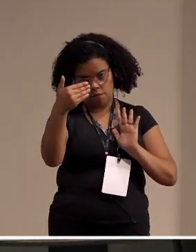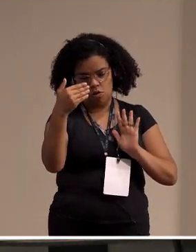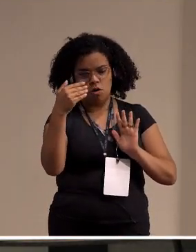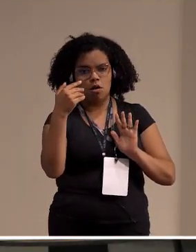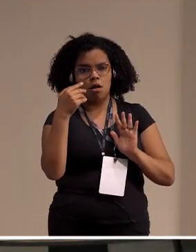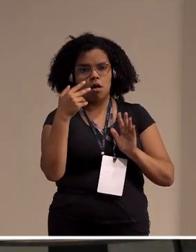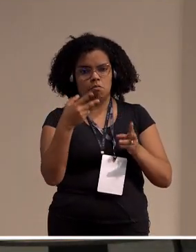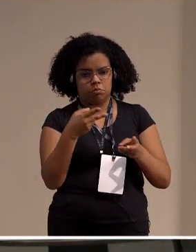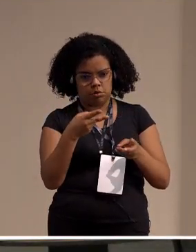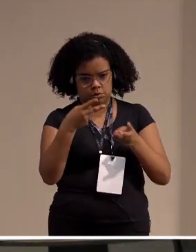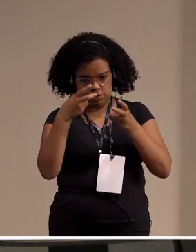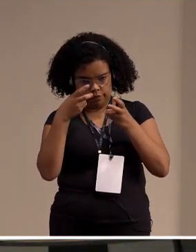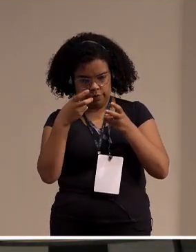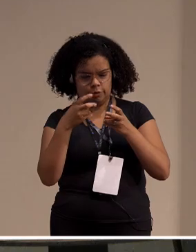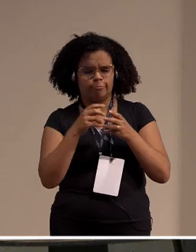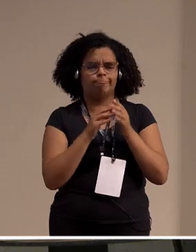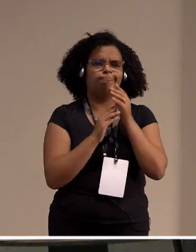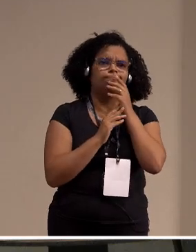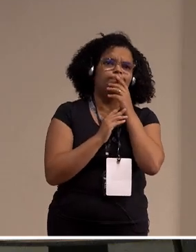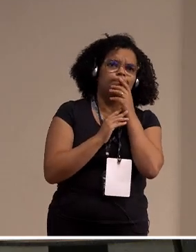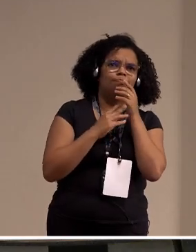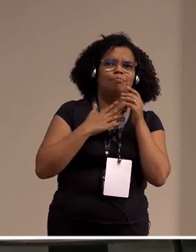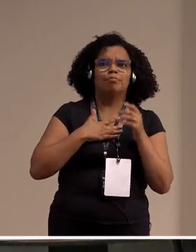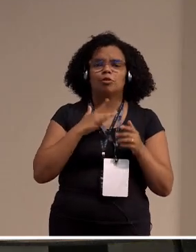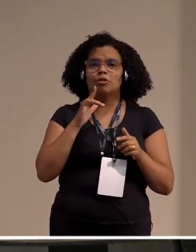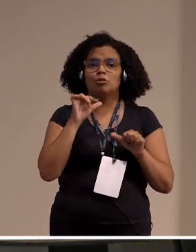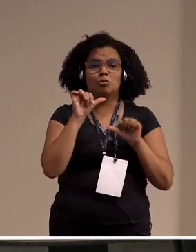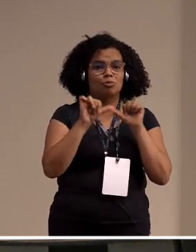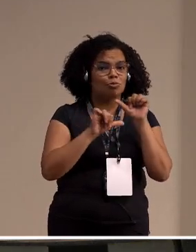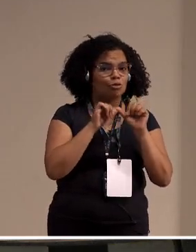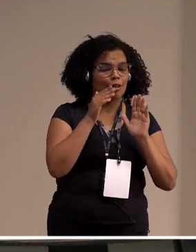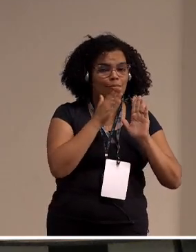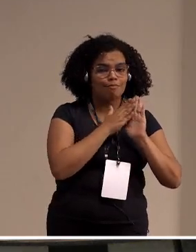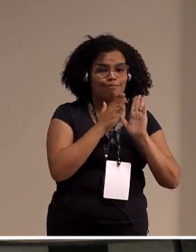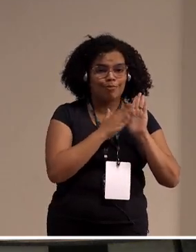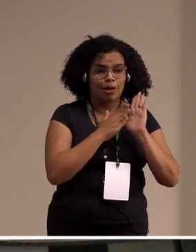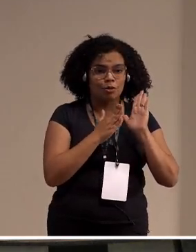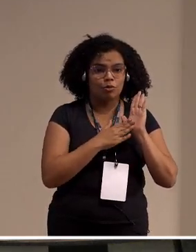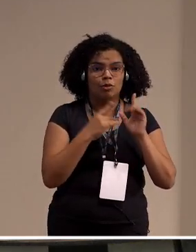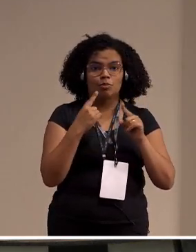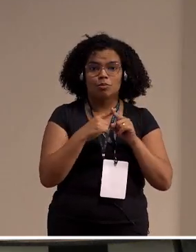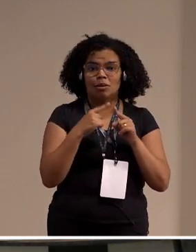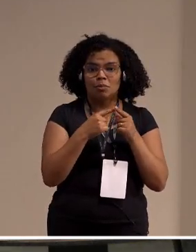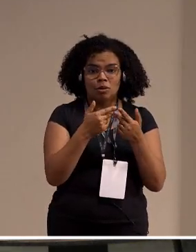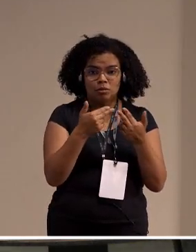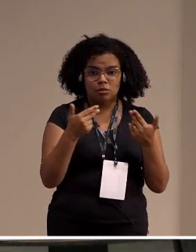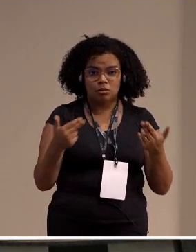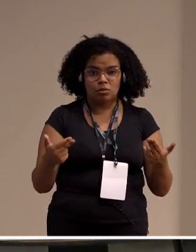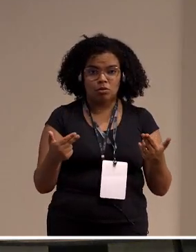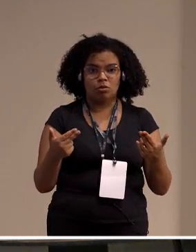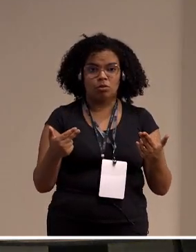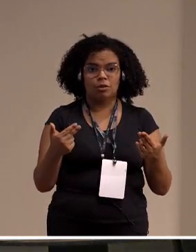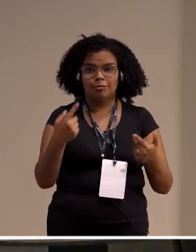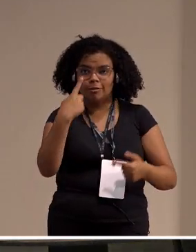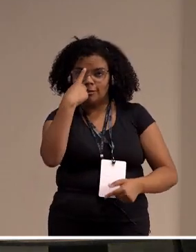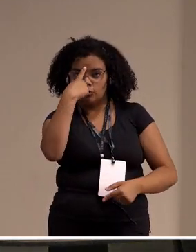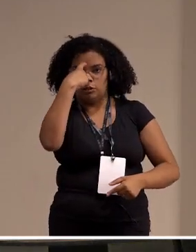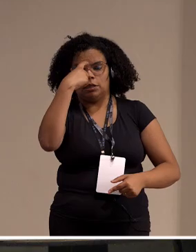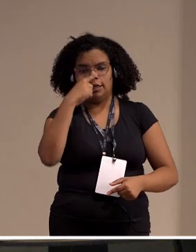o Henry Louis Gates, e aí eu falei, meu Deus, eu vou ter que mudar a pauta toda, porque muitas coisas vieram de insight